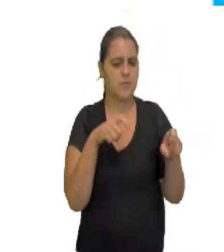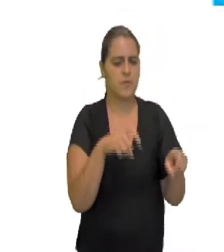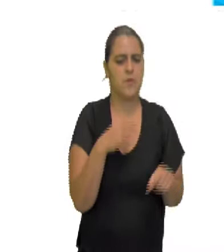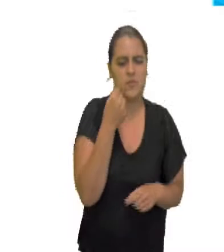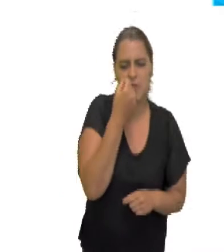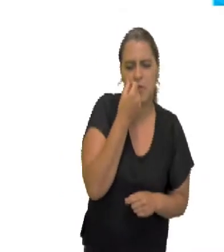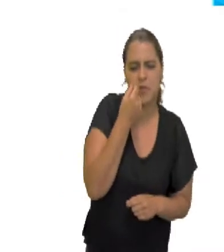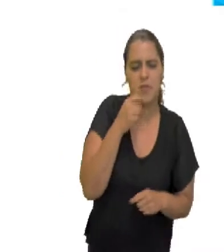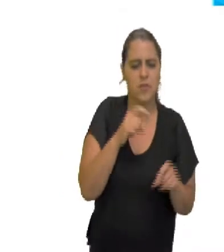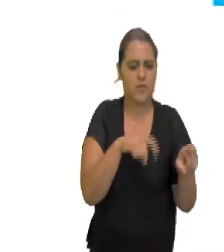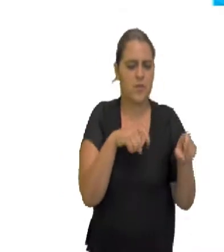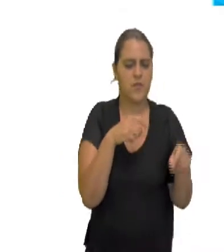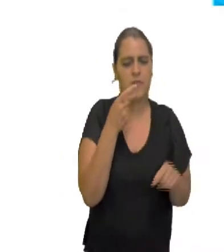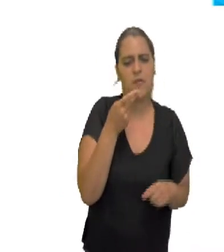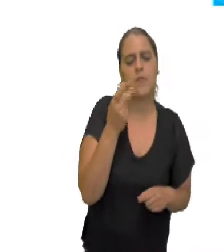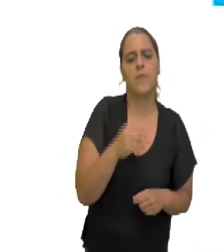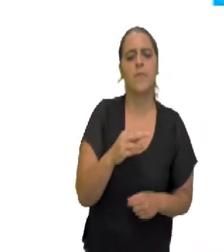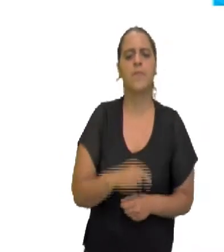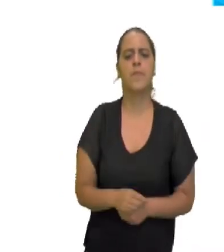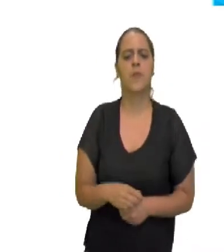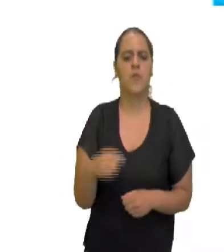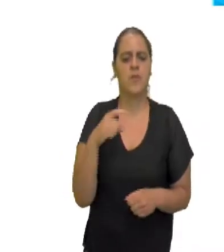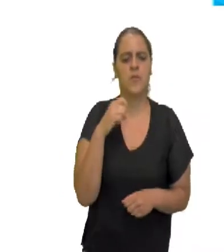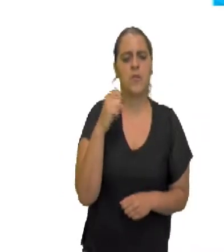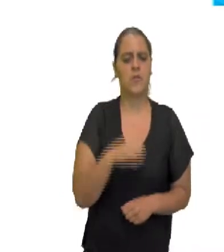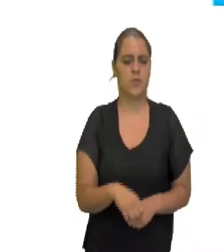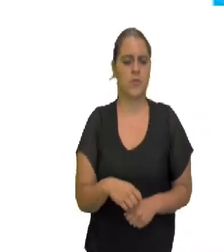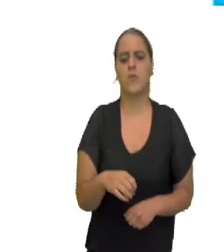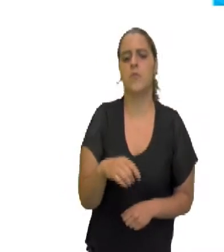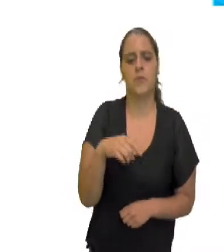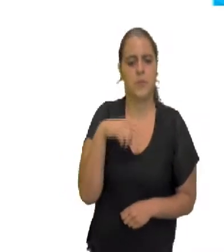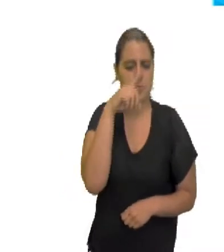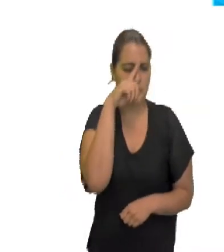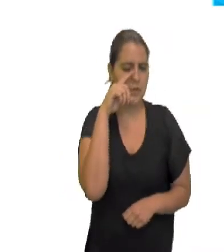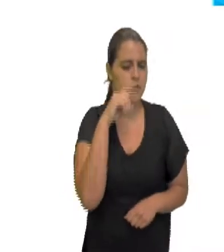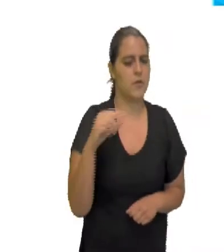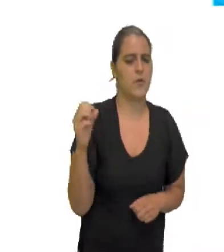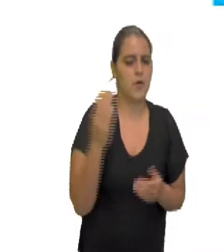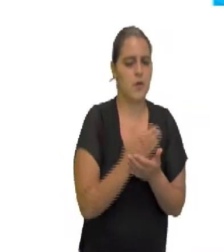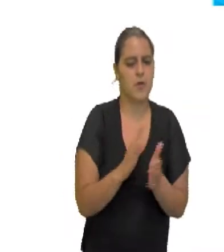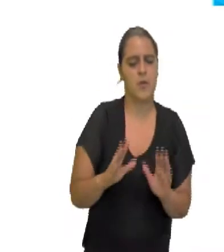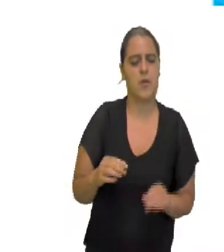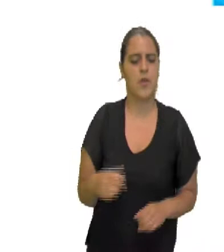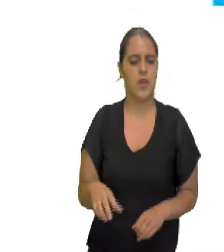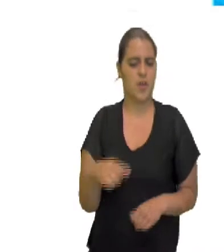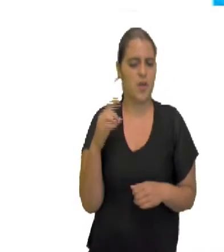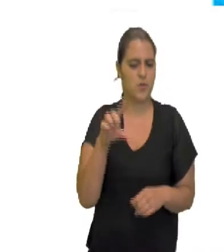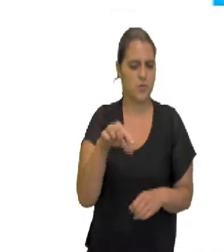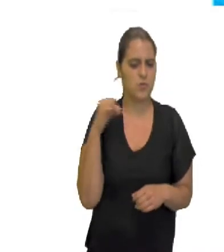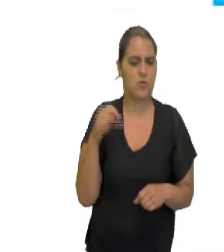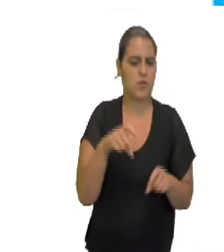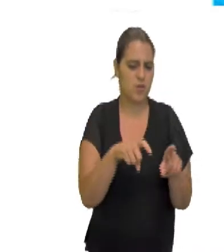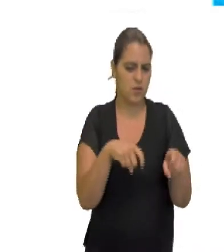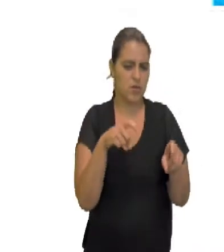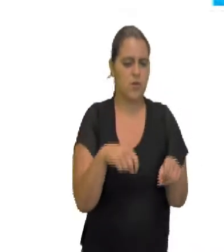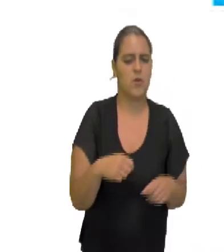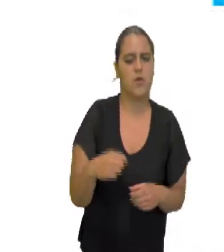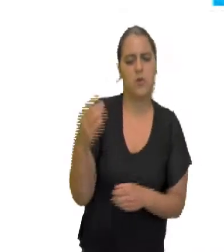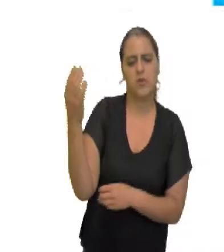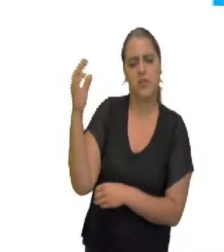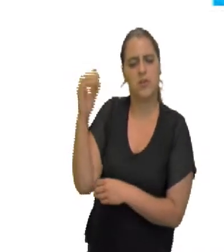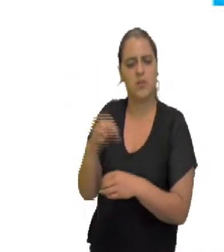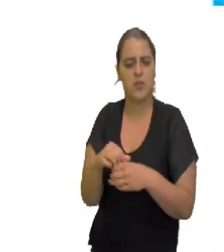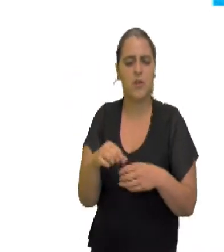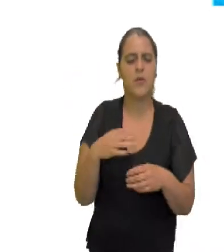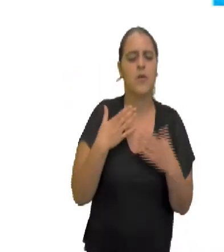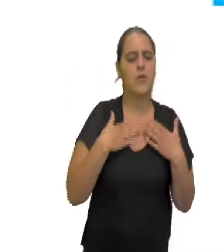rato do campo, quando o perigo passou. Prefiro as minhas raízes e ervas na